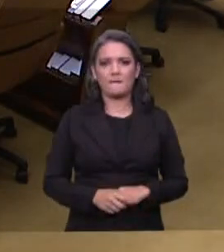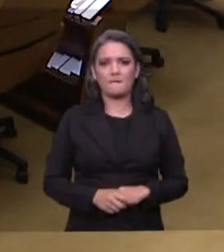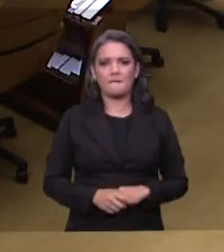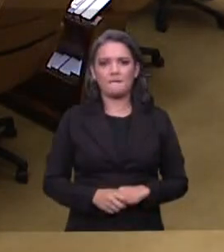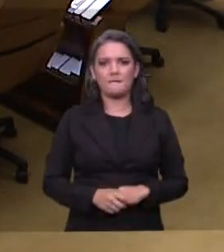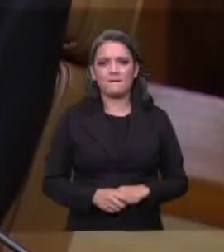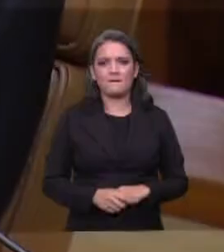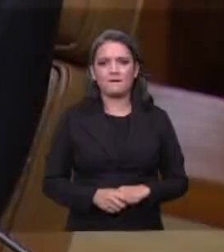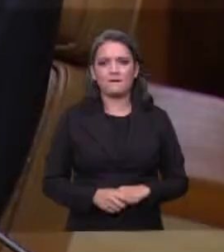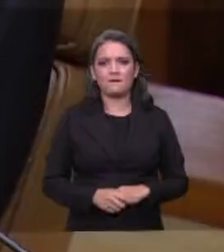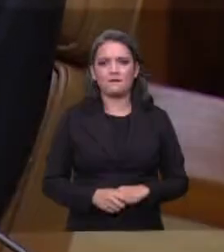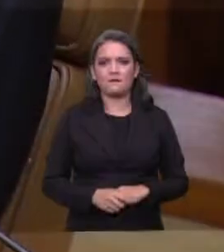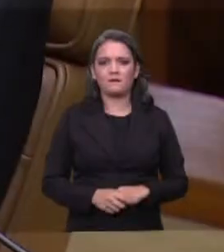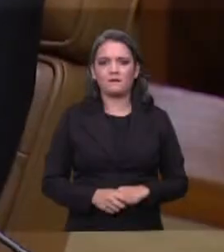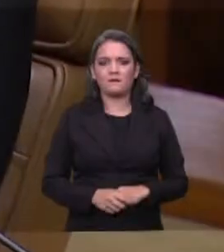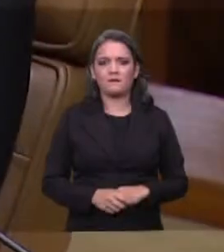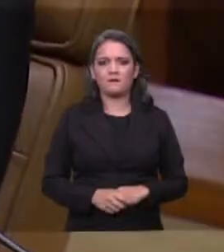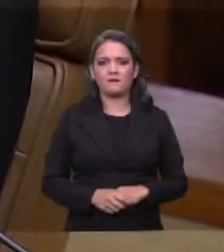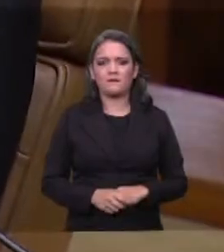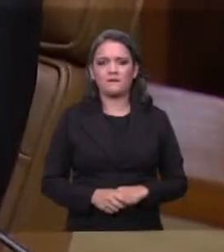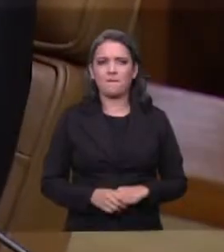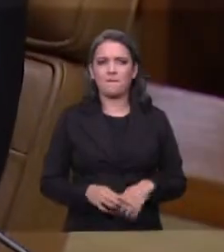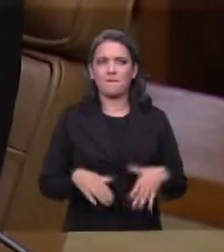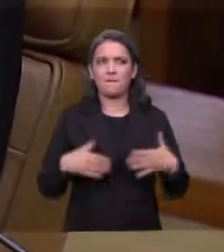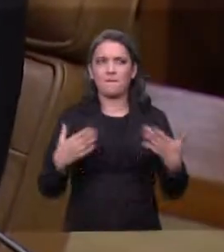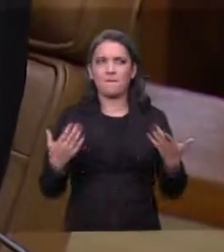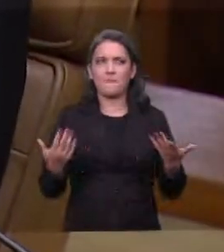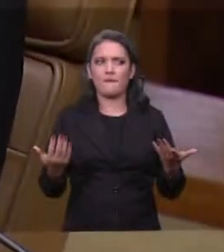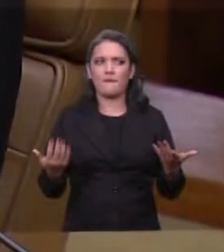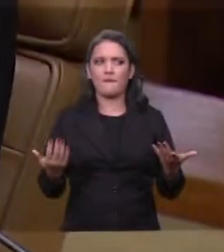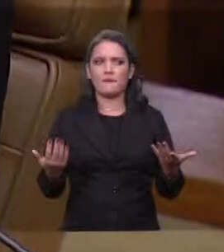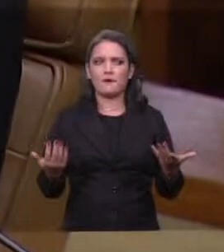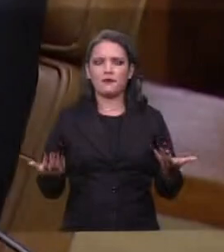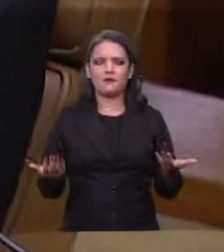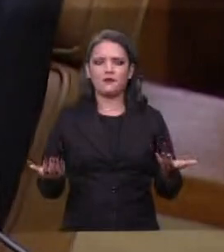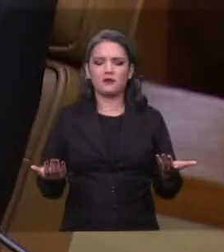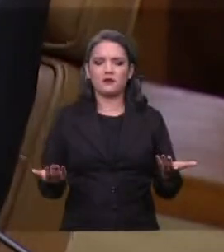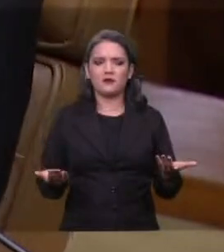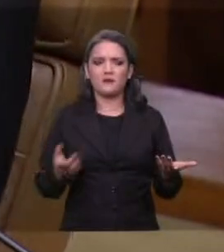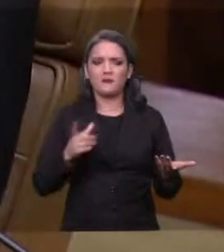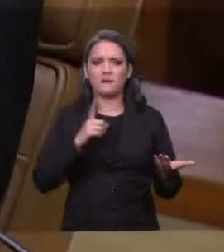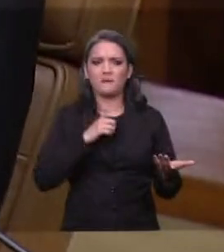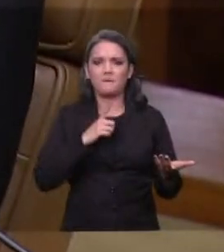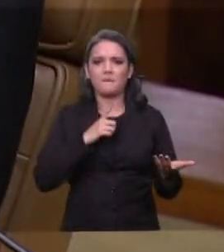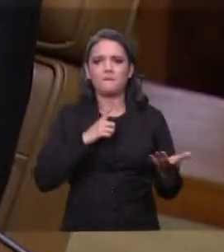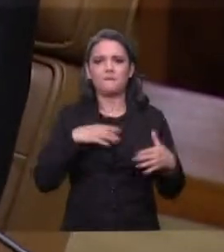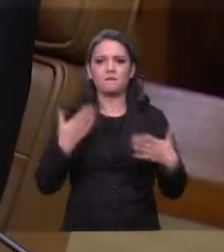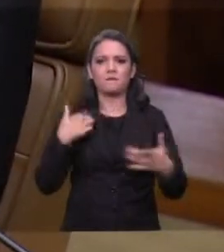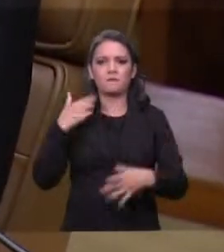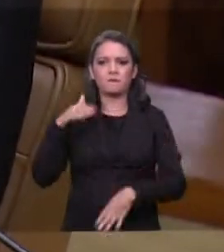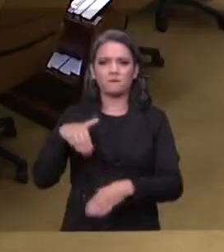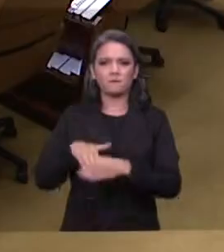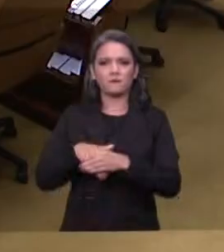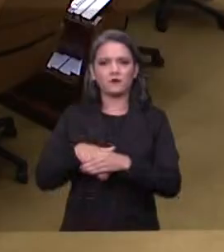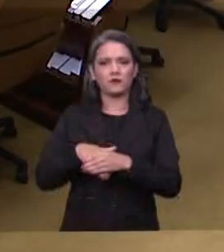Eu vou acompanhar o voto que eu proferi, porque eu quero manter minha coerência. Eu vou ter vencido naquele caso.